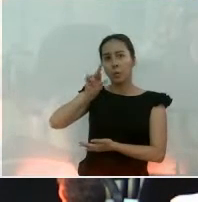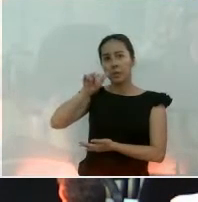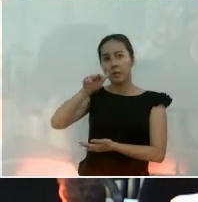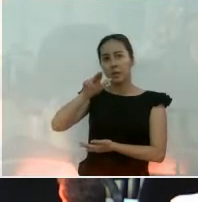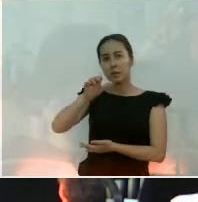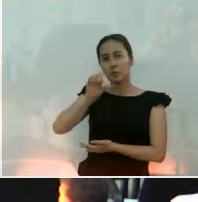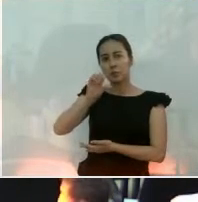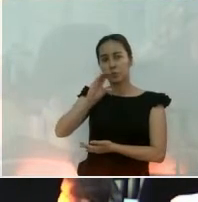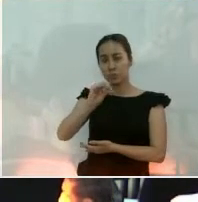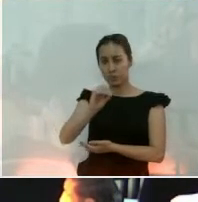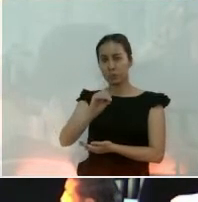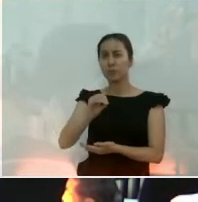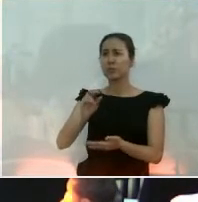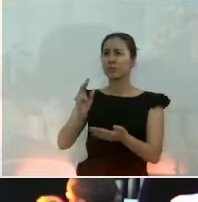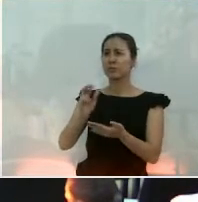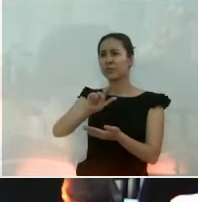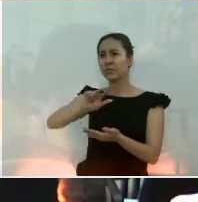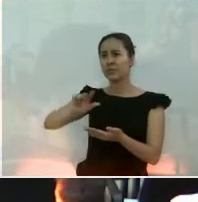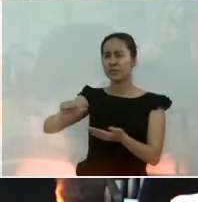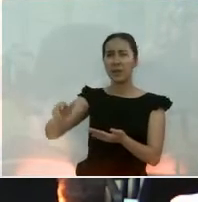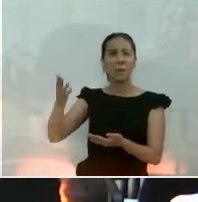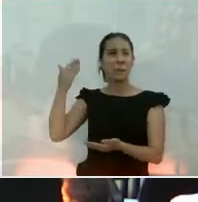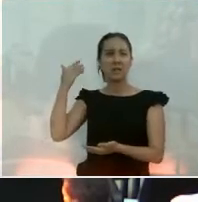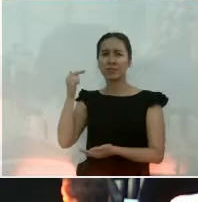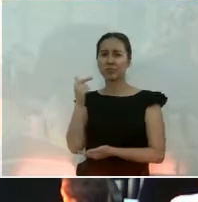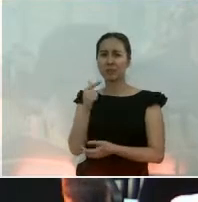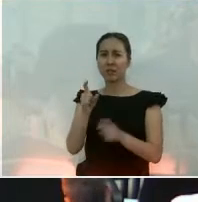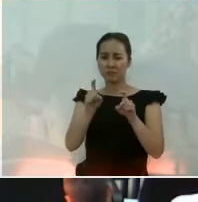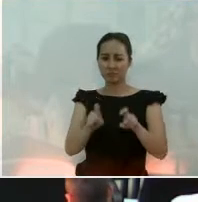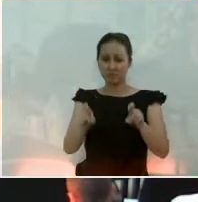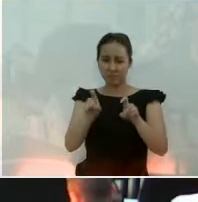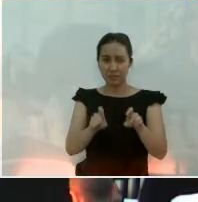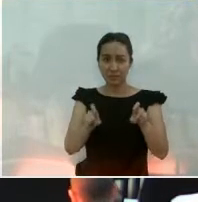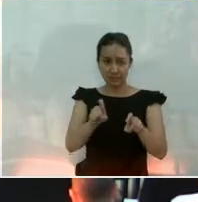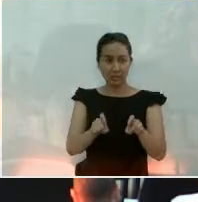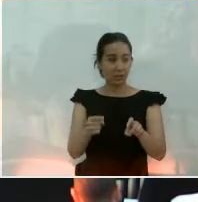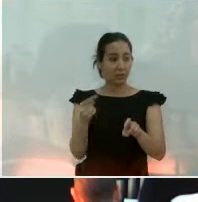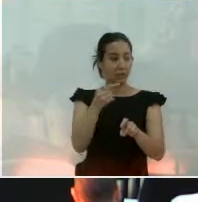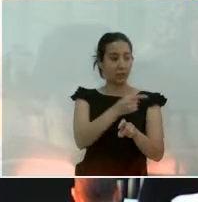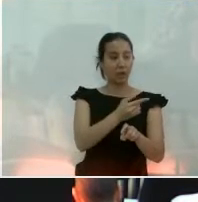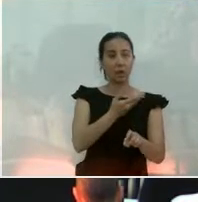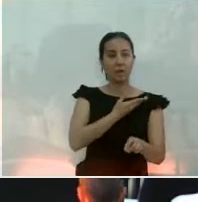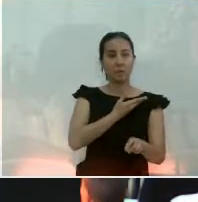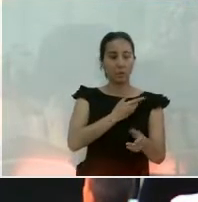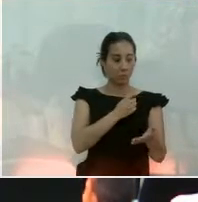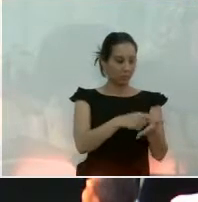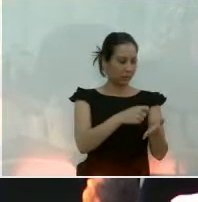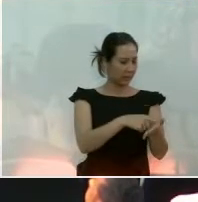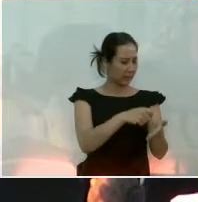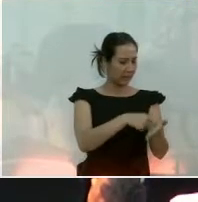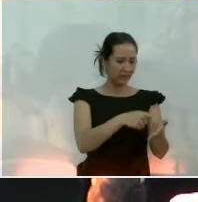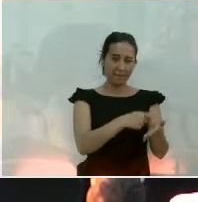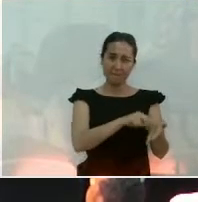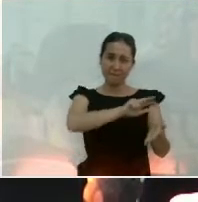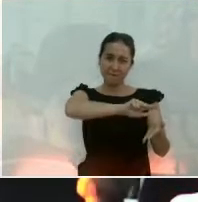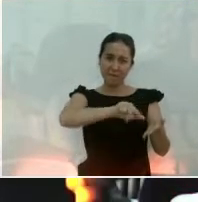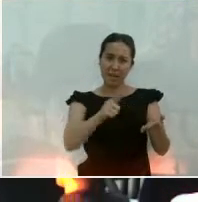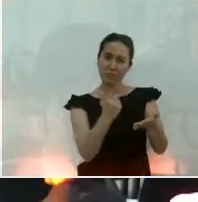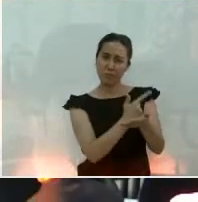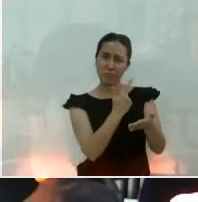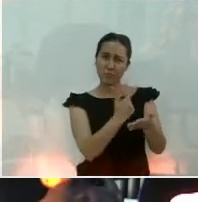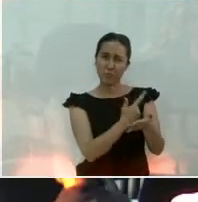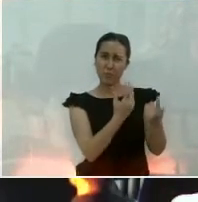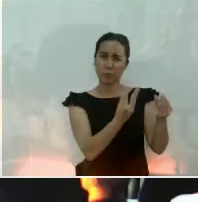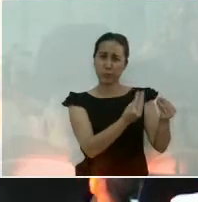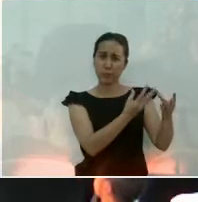foi um historiador numa época que não tinha internet não tinha facilidade nenhuma o lula escreveu uma meia dúzia de livros sensacionais ele esgotou